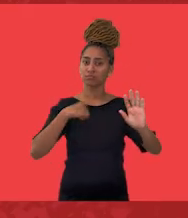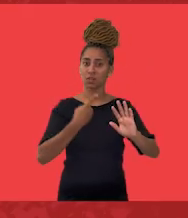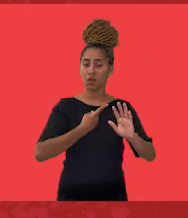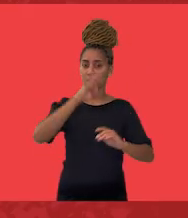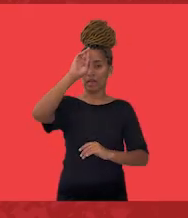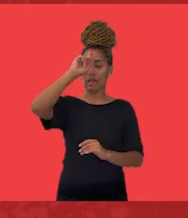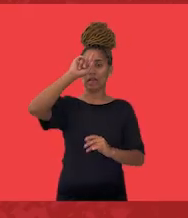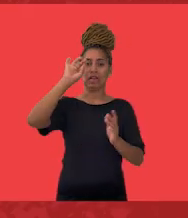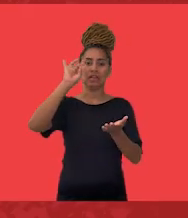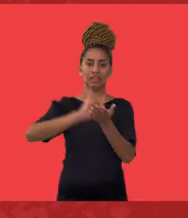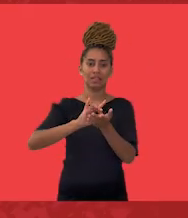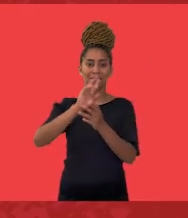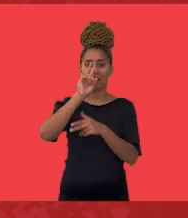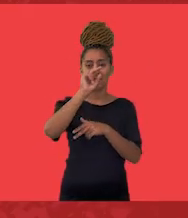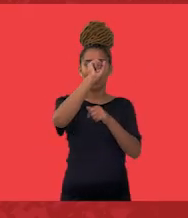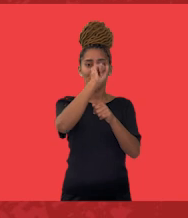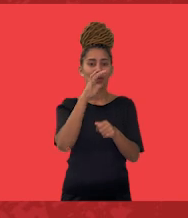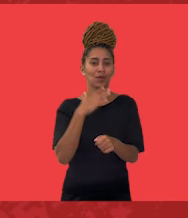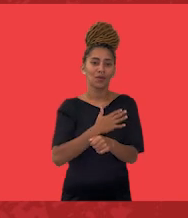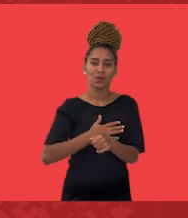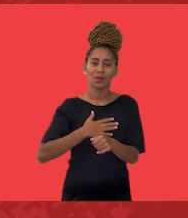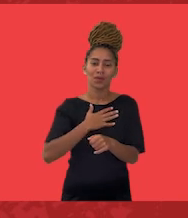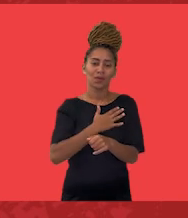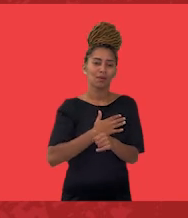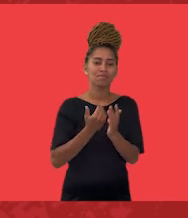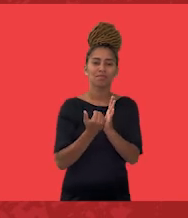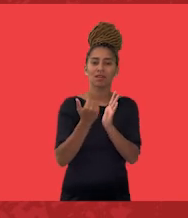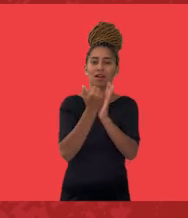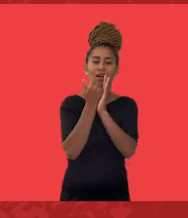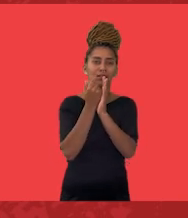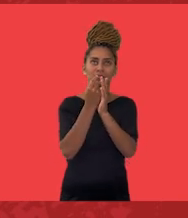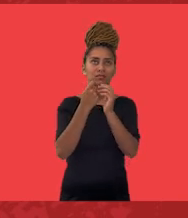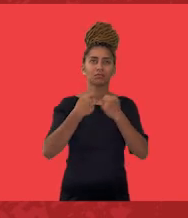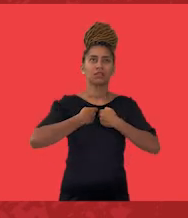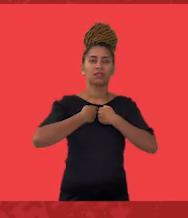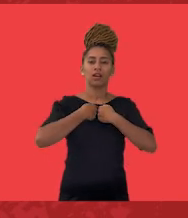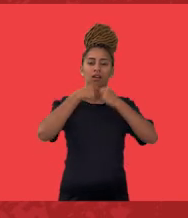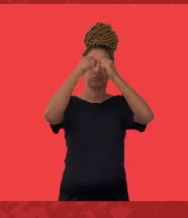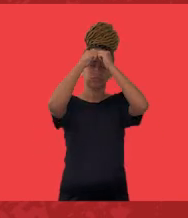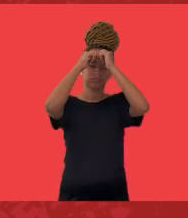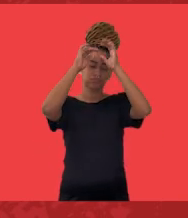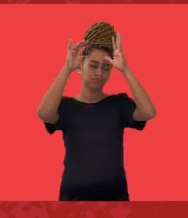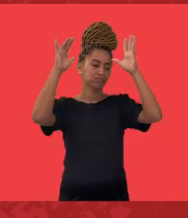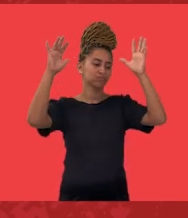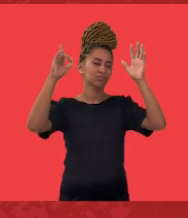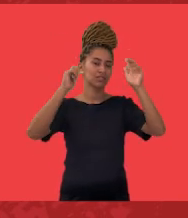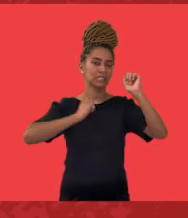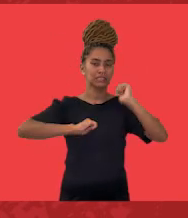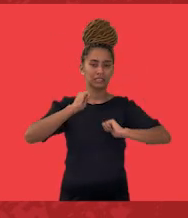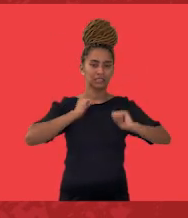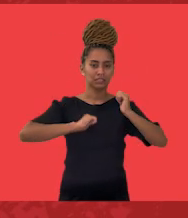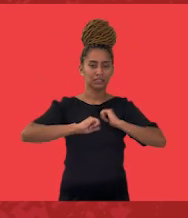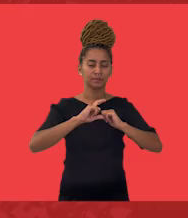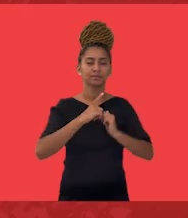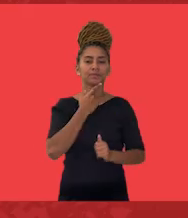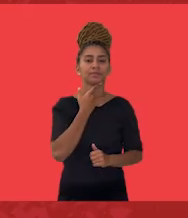Ando por aí. Desejo te encontrar no delírio da cidade à noite. Placas, pernas,